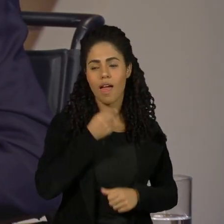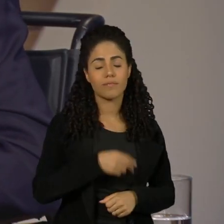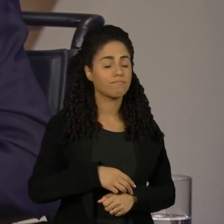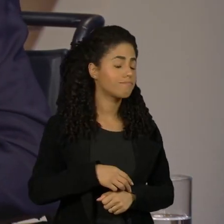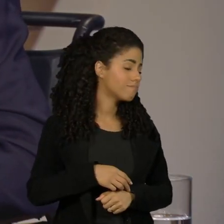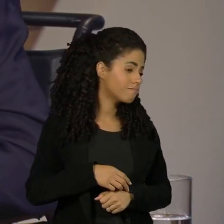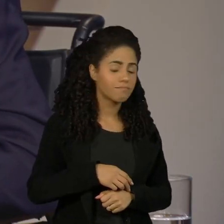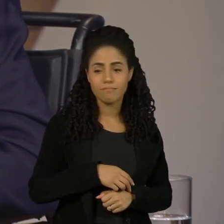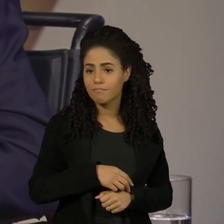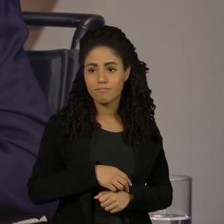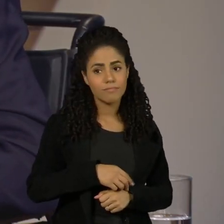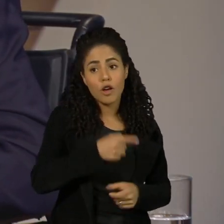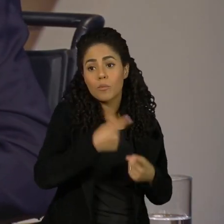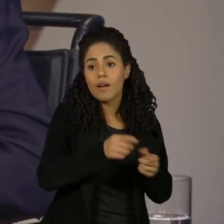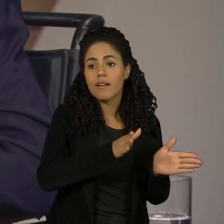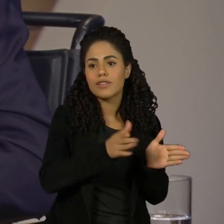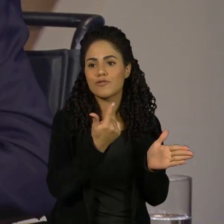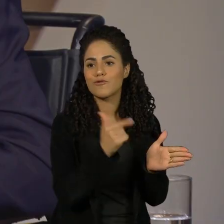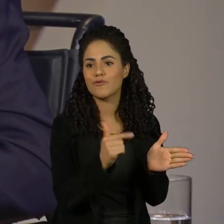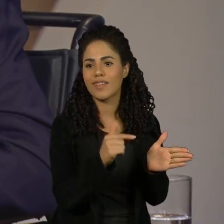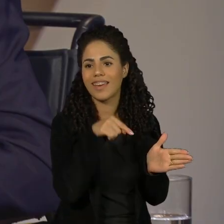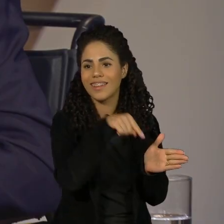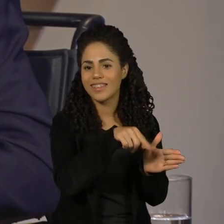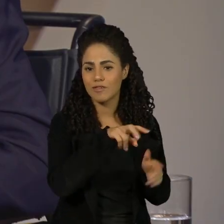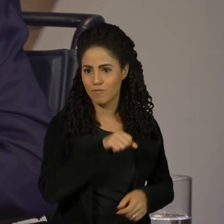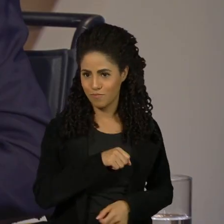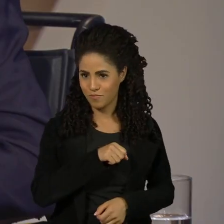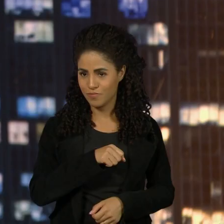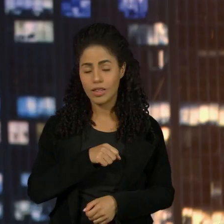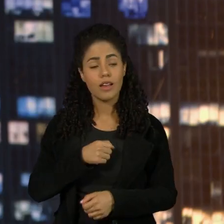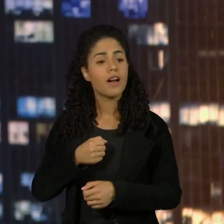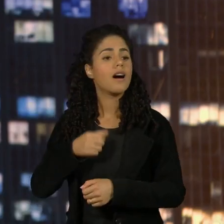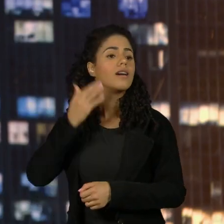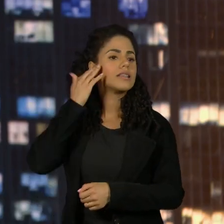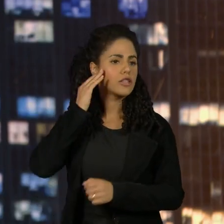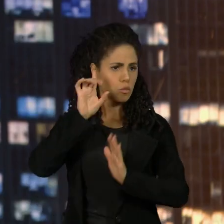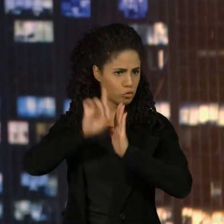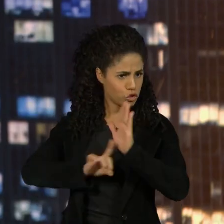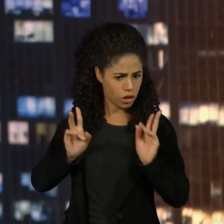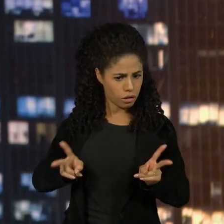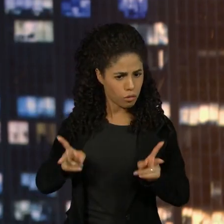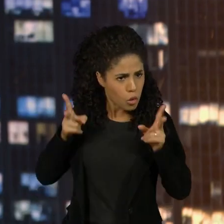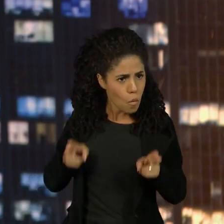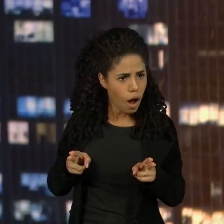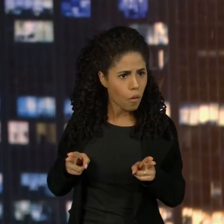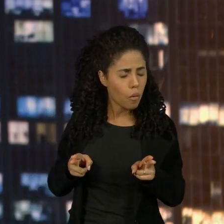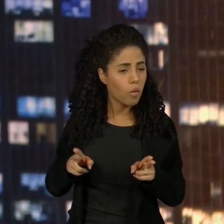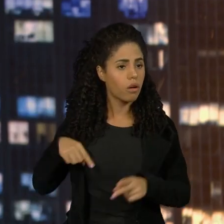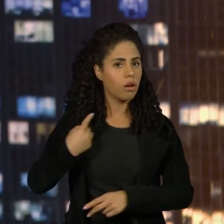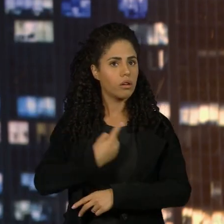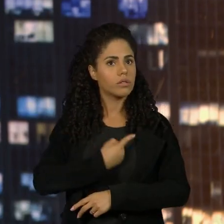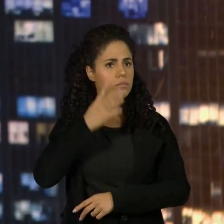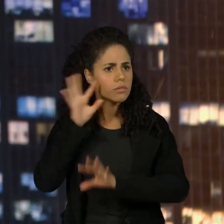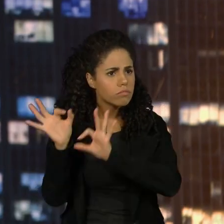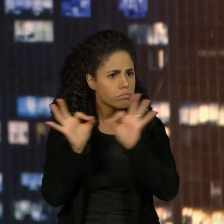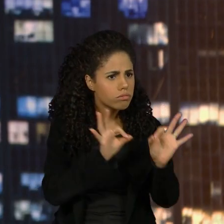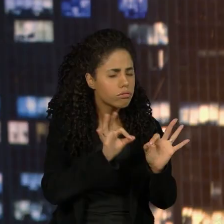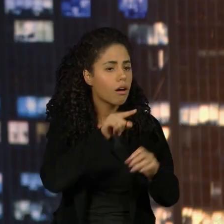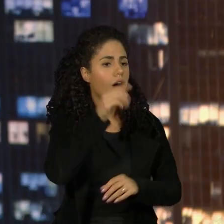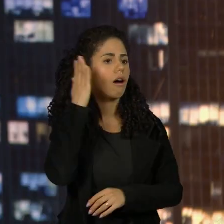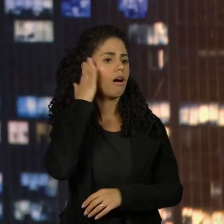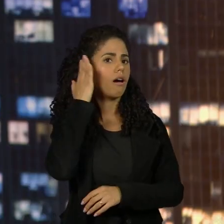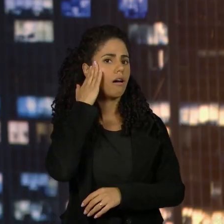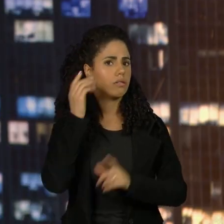pretos, que são as pessoas mais vulneráveis nesse sentido. Que também têm o mesmo direito, ou Tem seja, o se mesmo eles estão direito. nos assistindo, é bom que eles